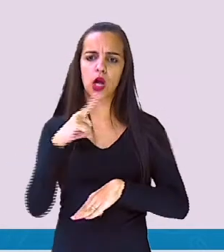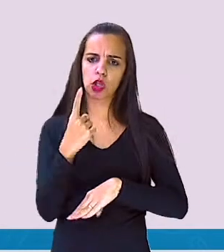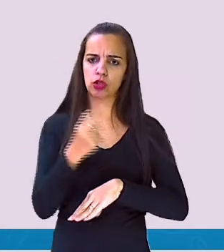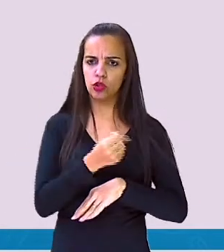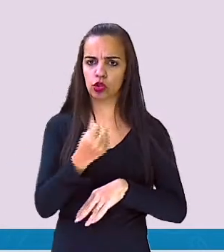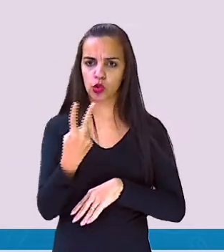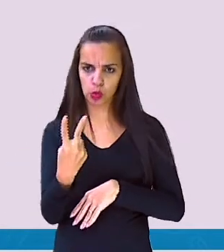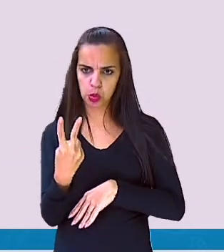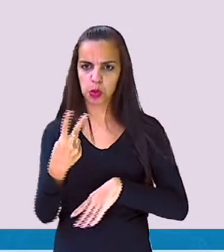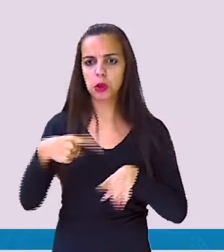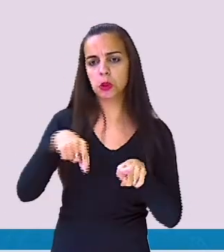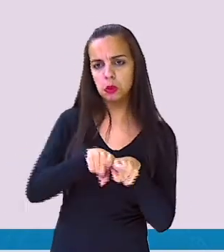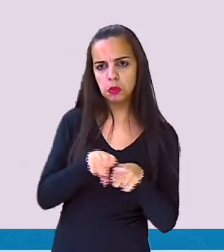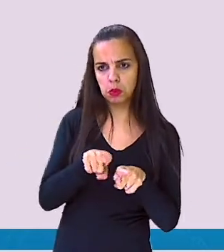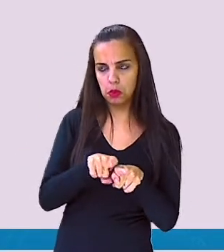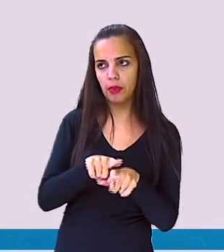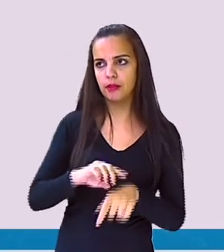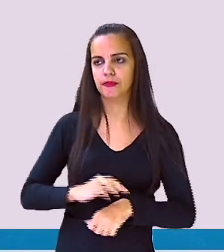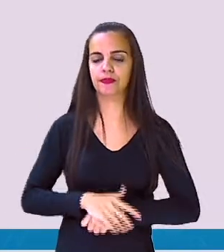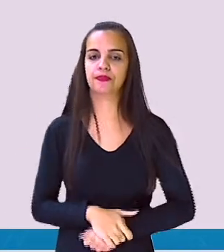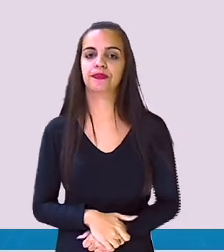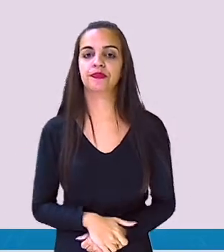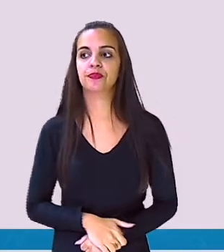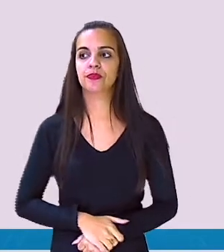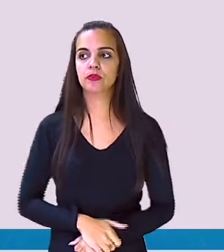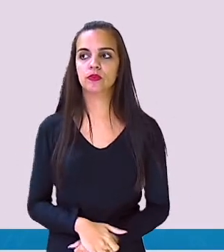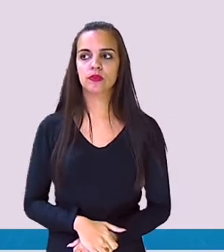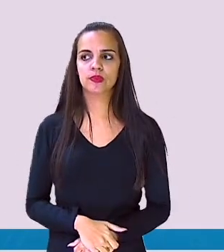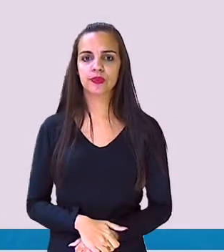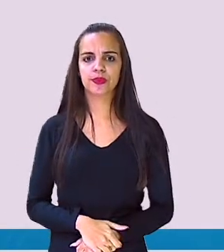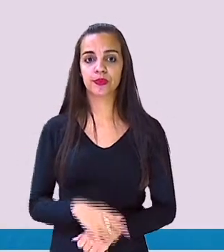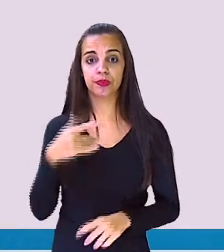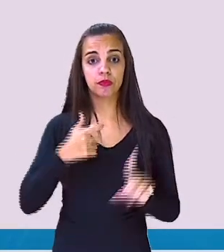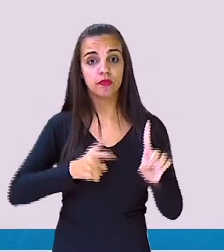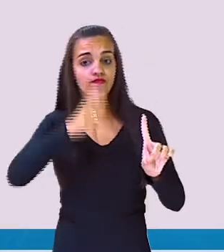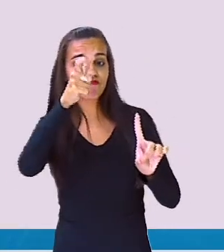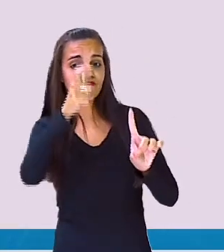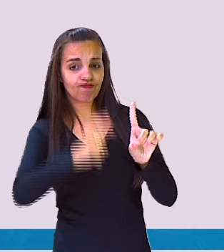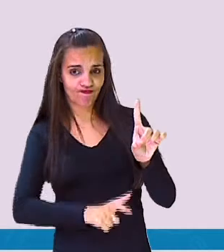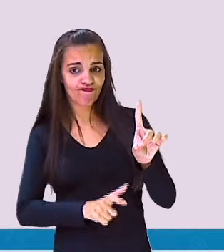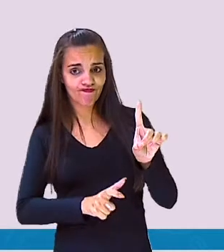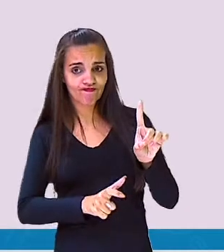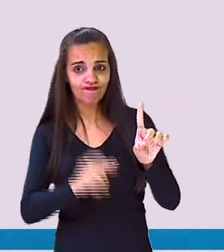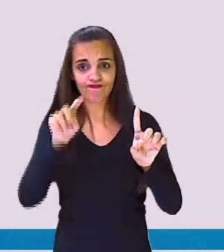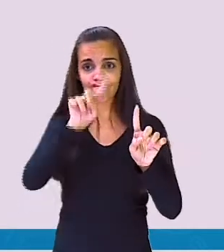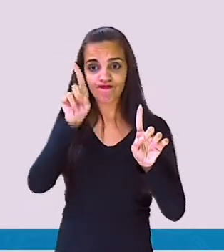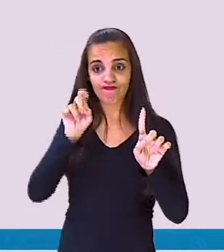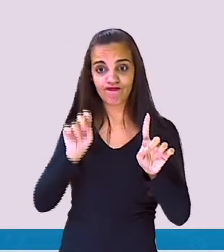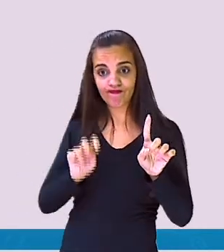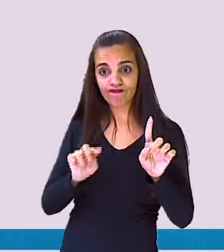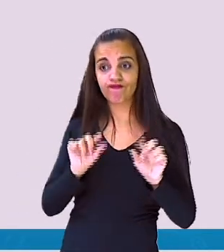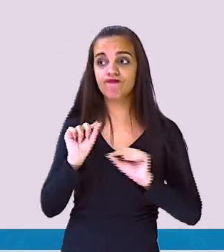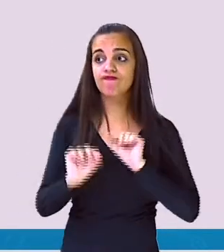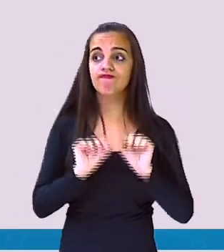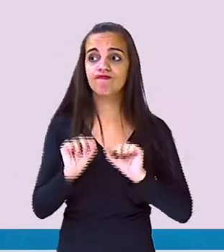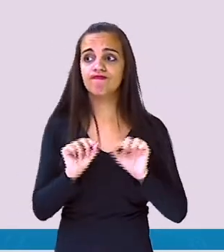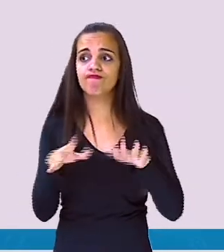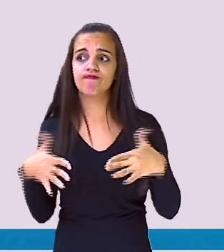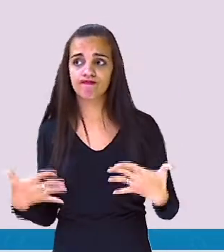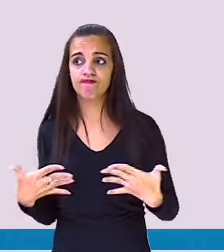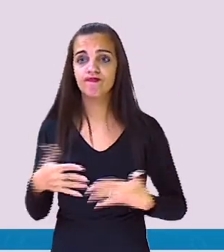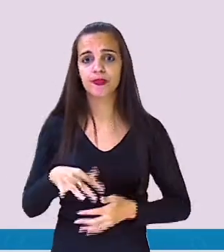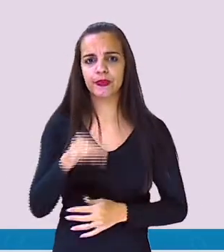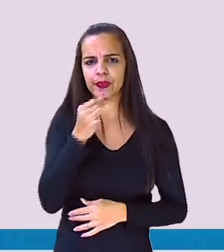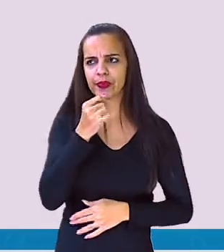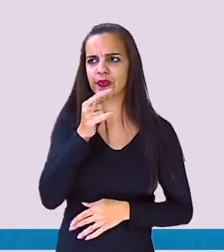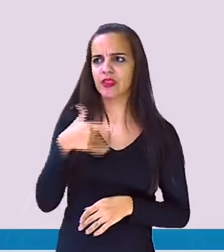oculto? Lá na frente vamos falar sobre ele. Os sujeitos indeterminados foi a nossa última aula e eu não vou ficar entrando